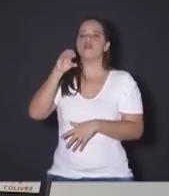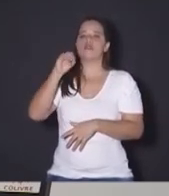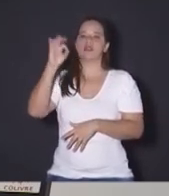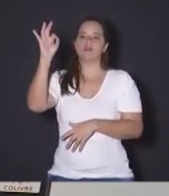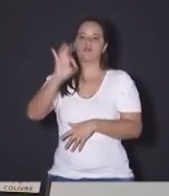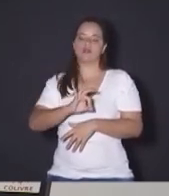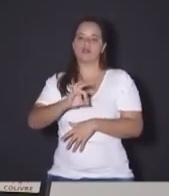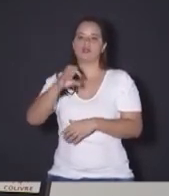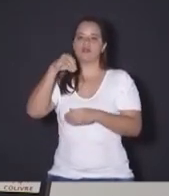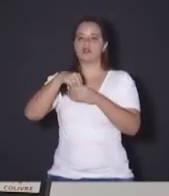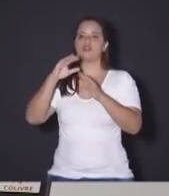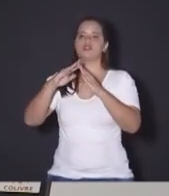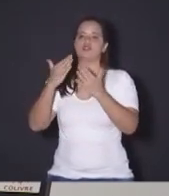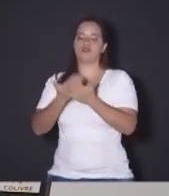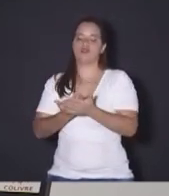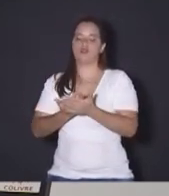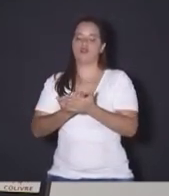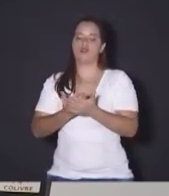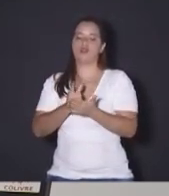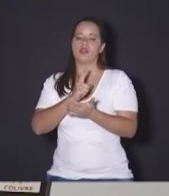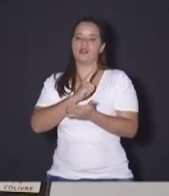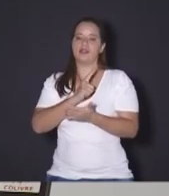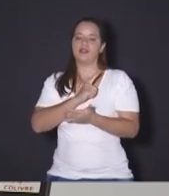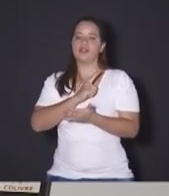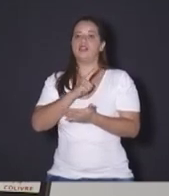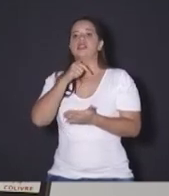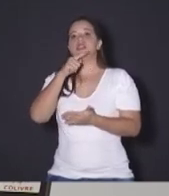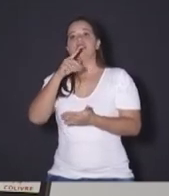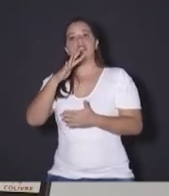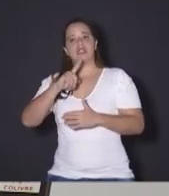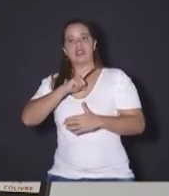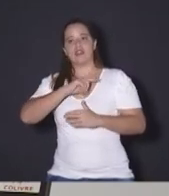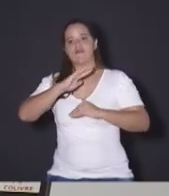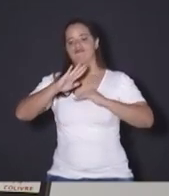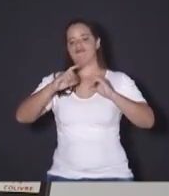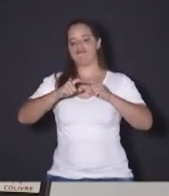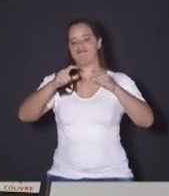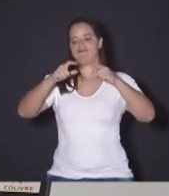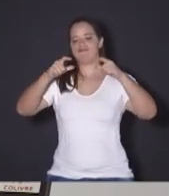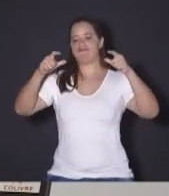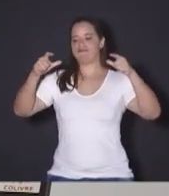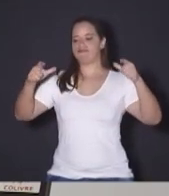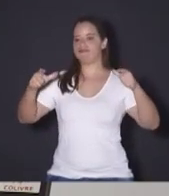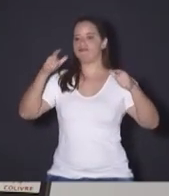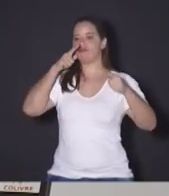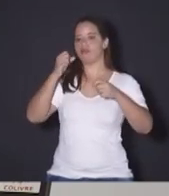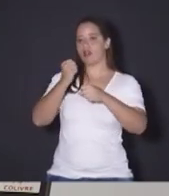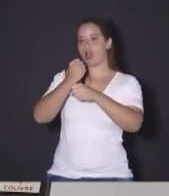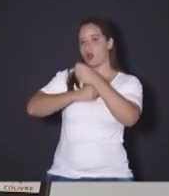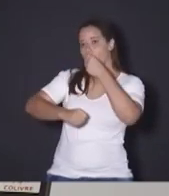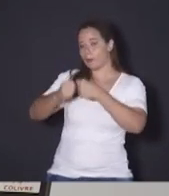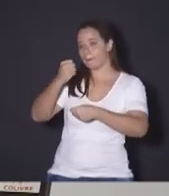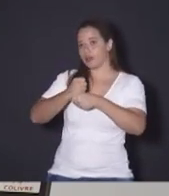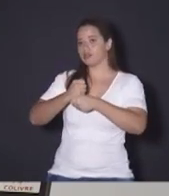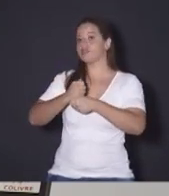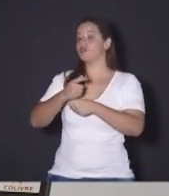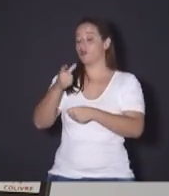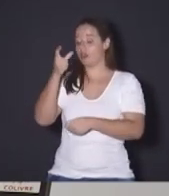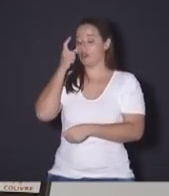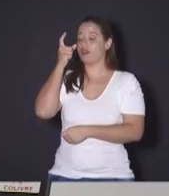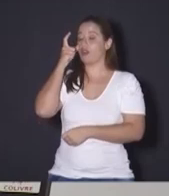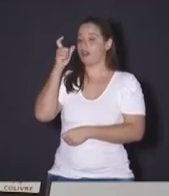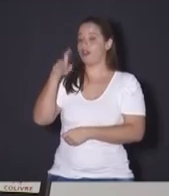das escolas a e houve um aumento nesse nesse último ano o que é bastante interessante